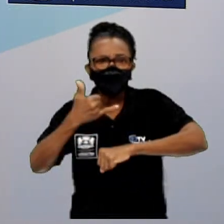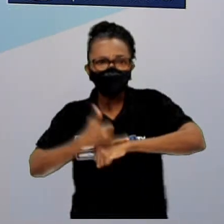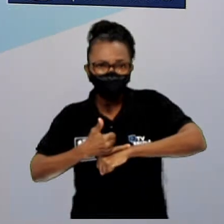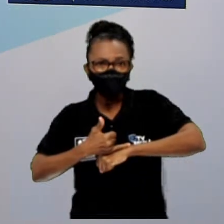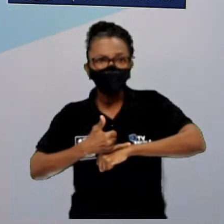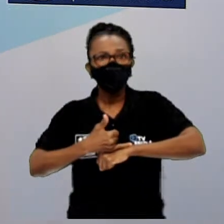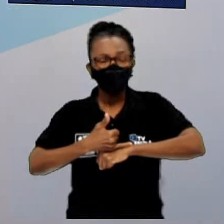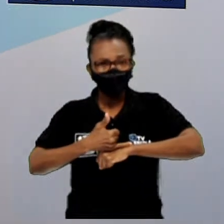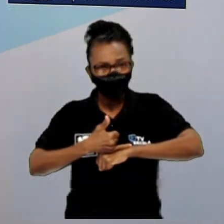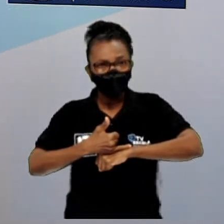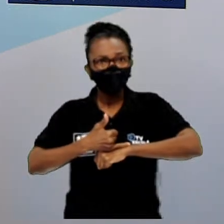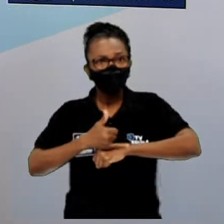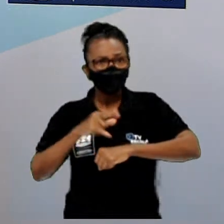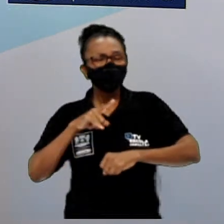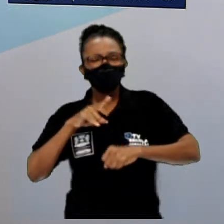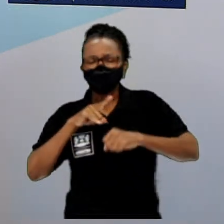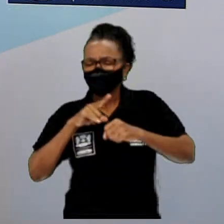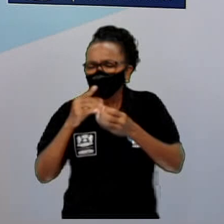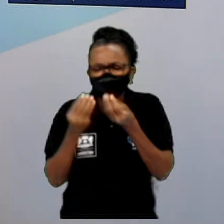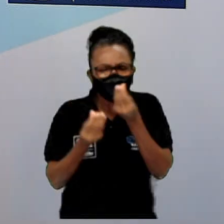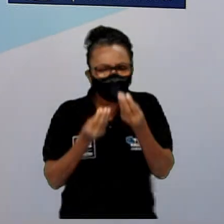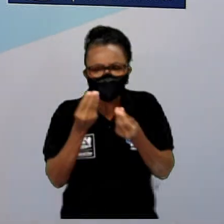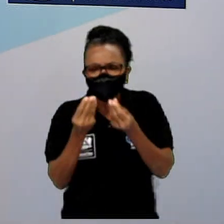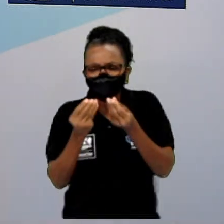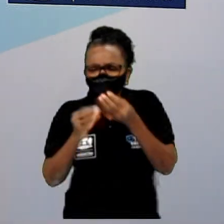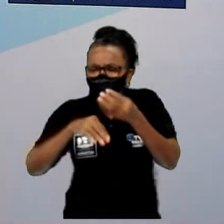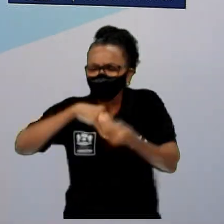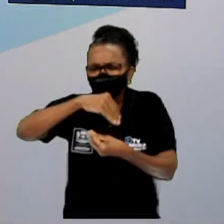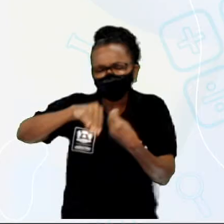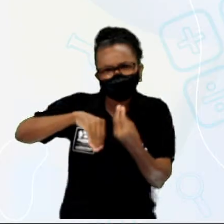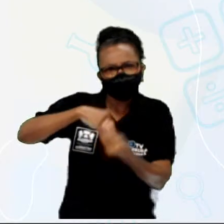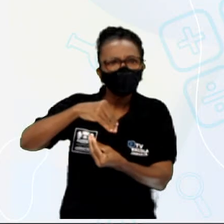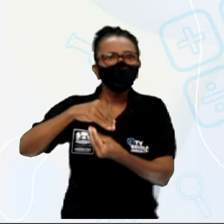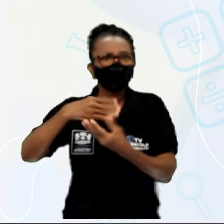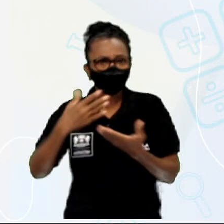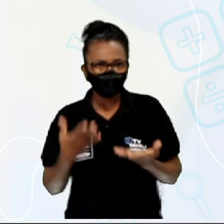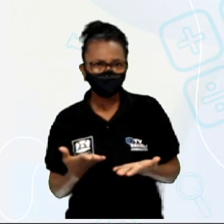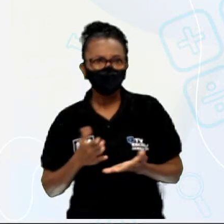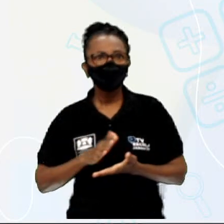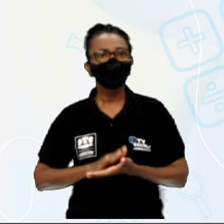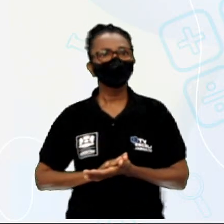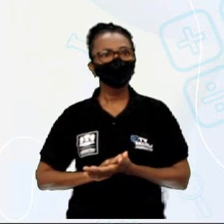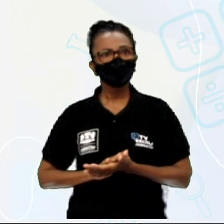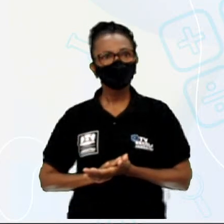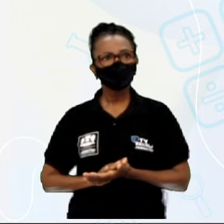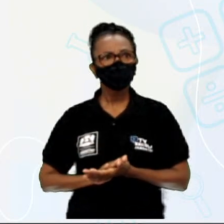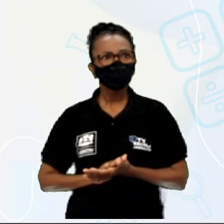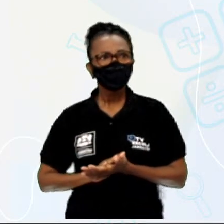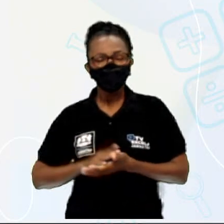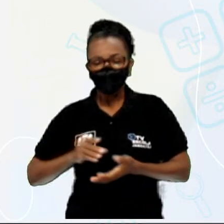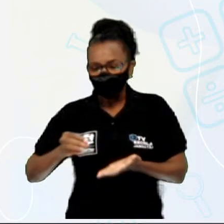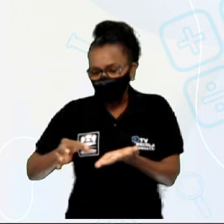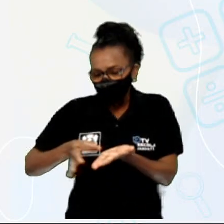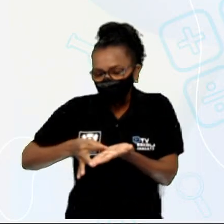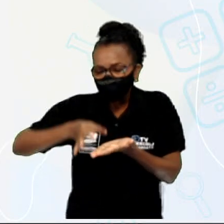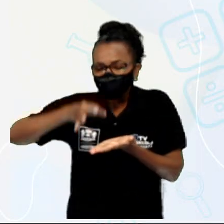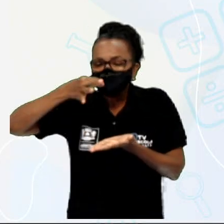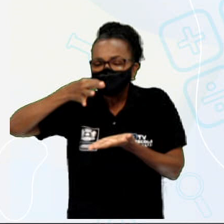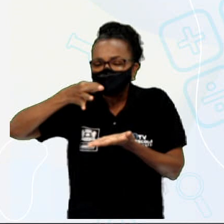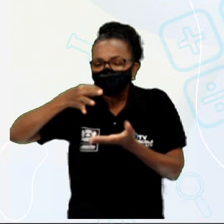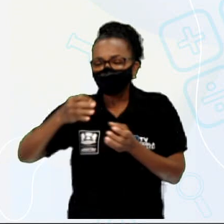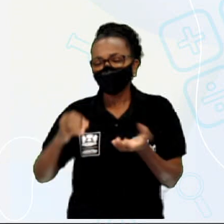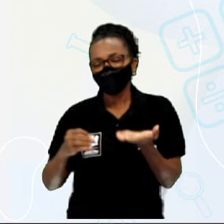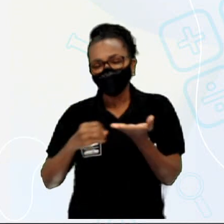é? Ela tem uma composição mista. E essa xícarazinha, essa